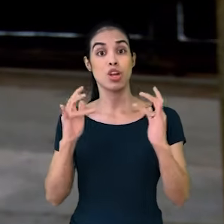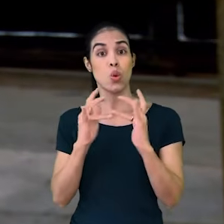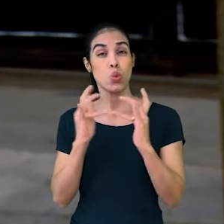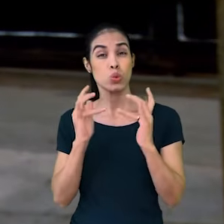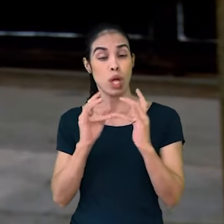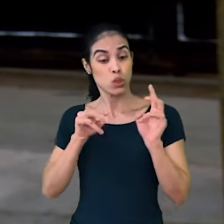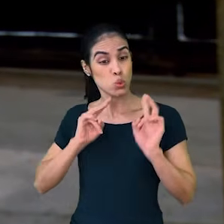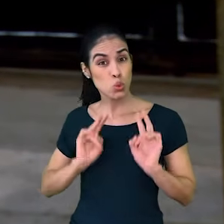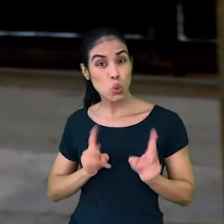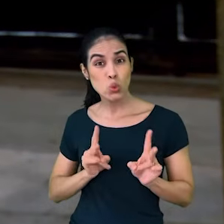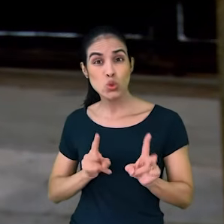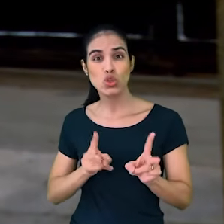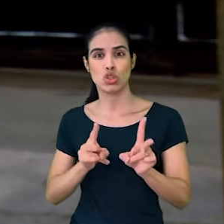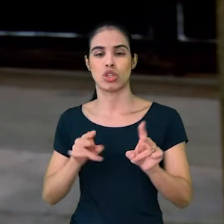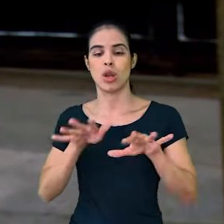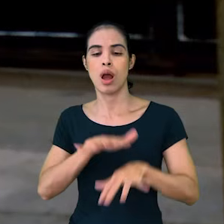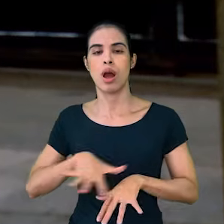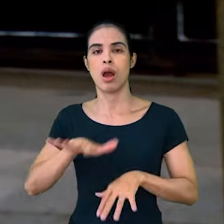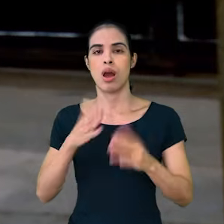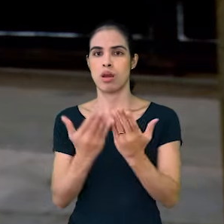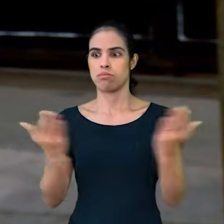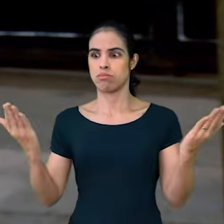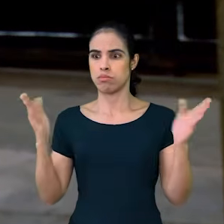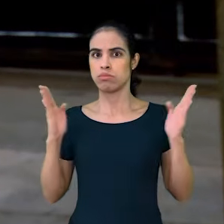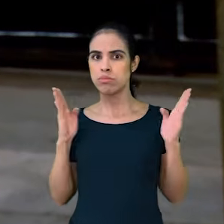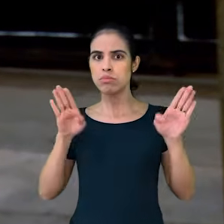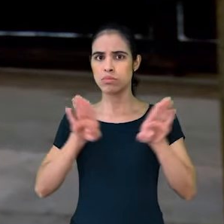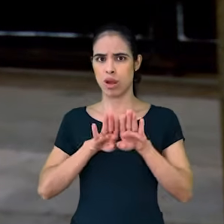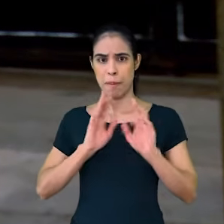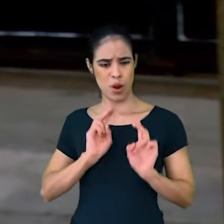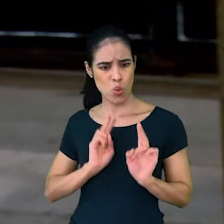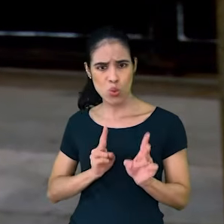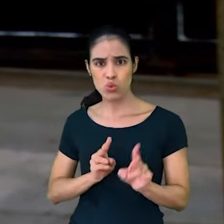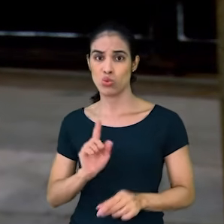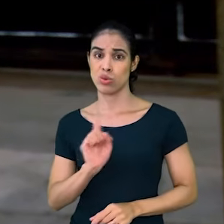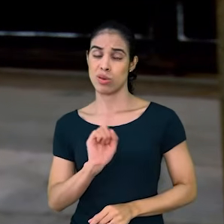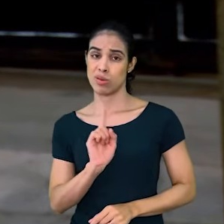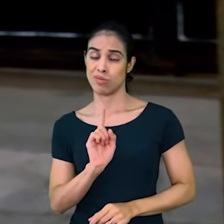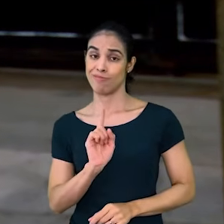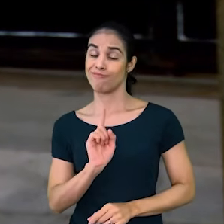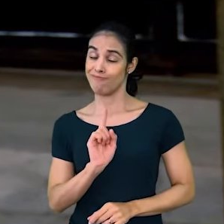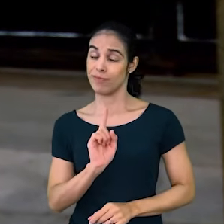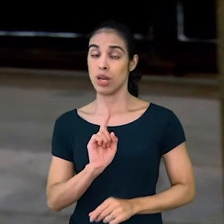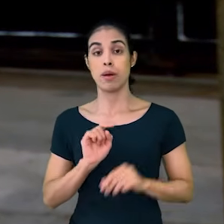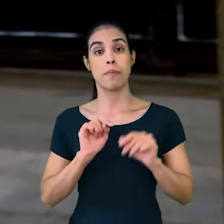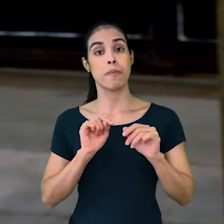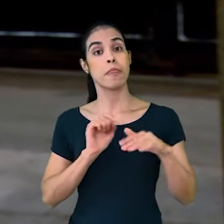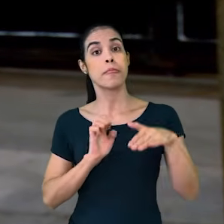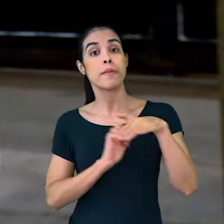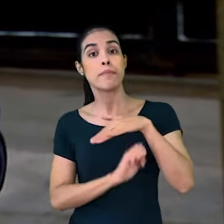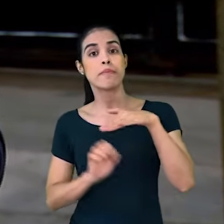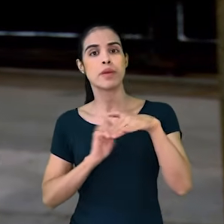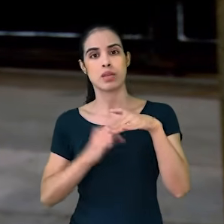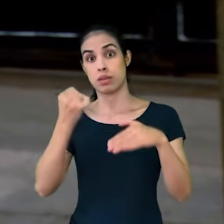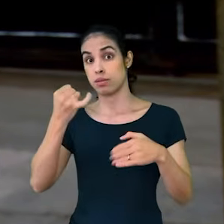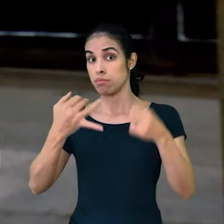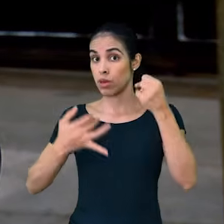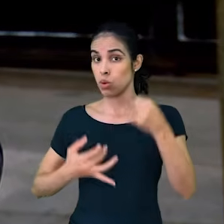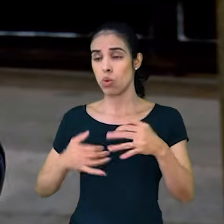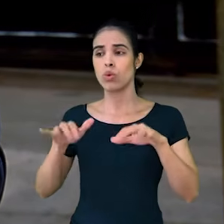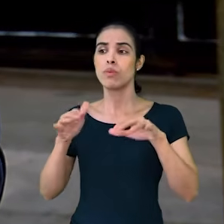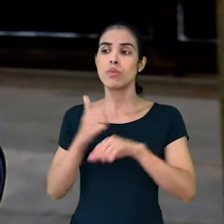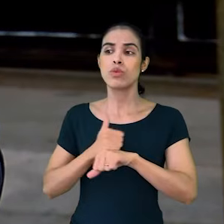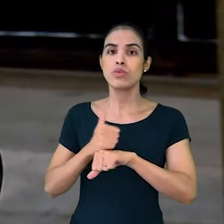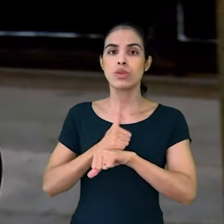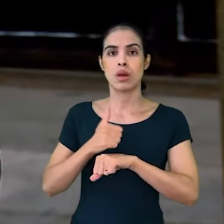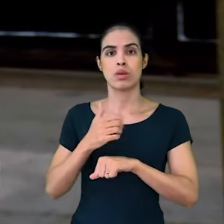contato permanente com pacientes em isolamento, o que não seria o caso da trabalhadora. Segundo o empregador, todos os